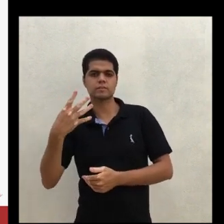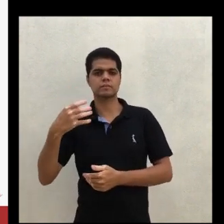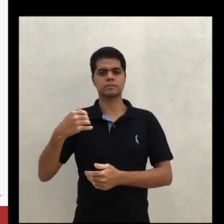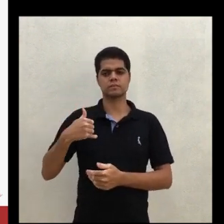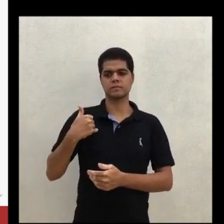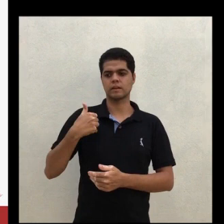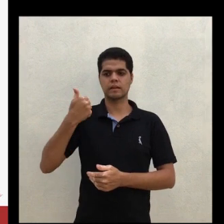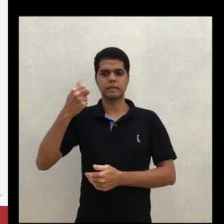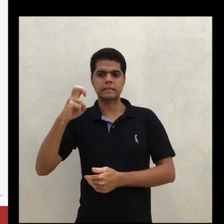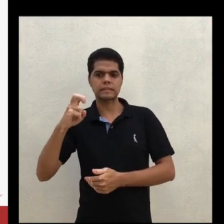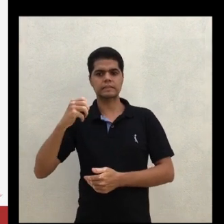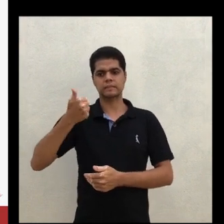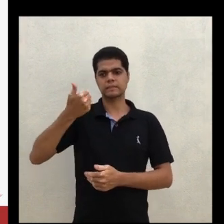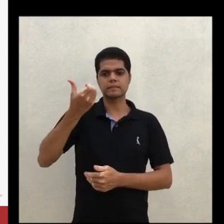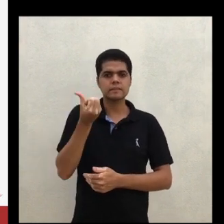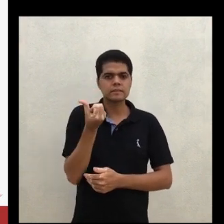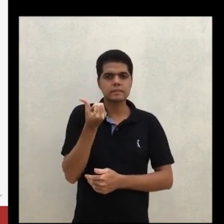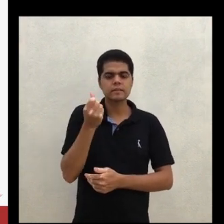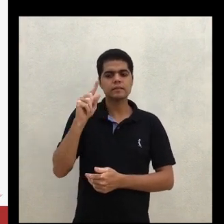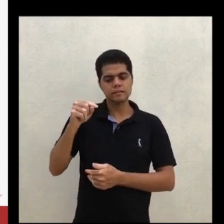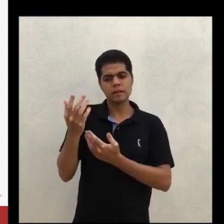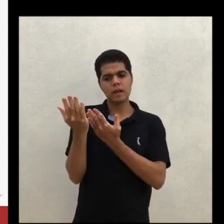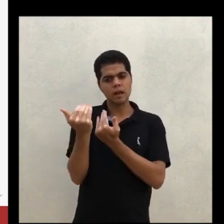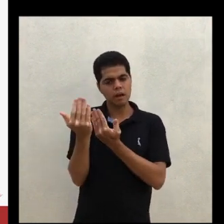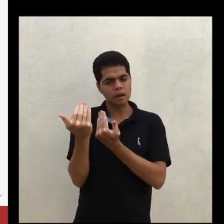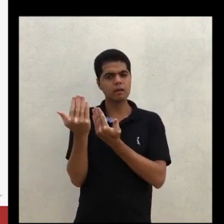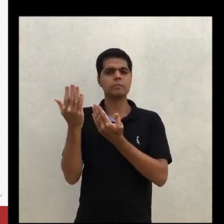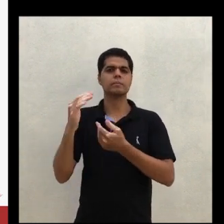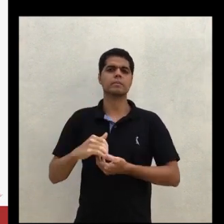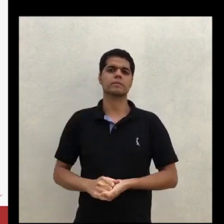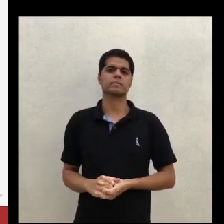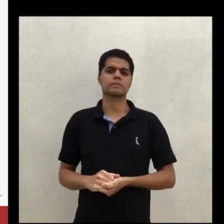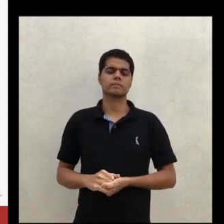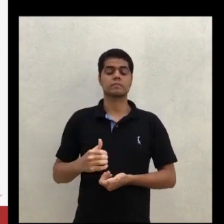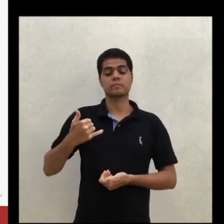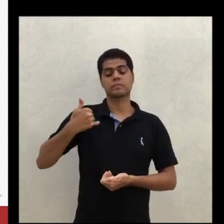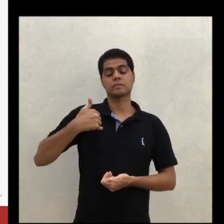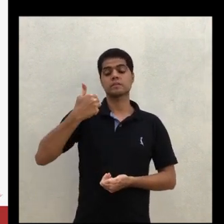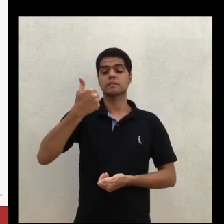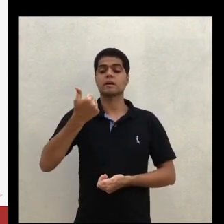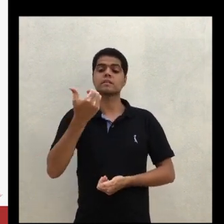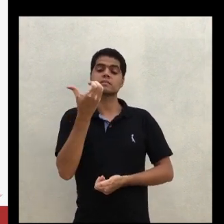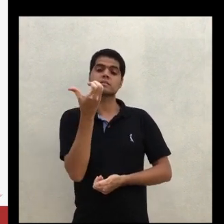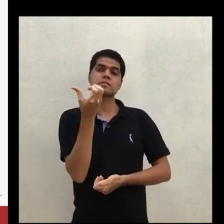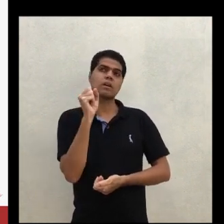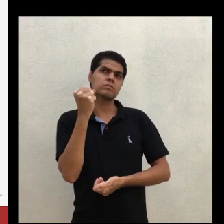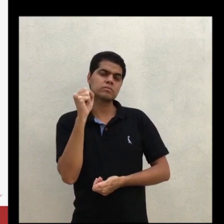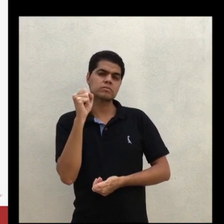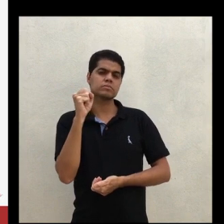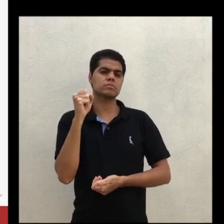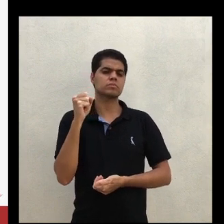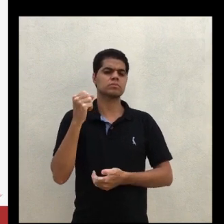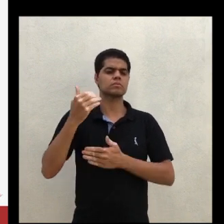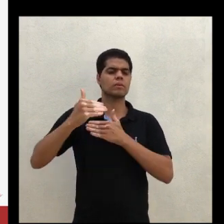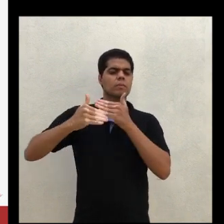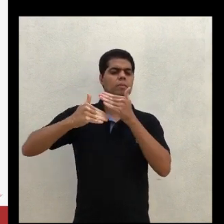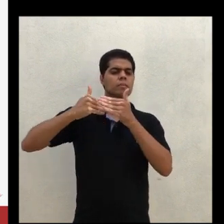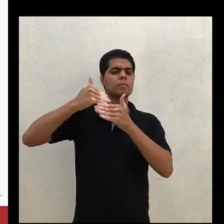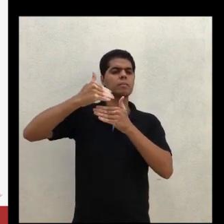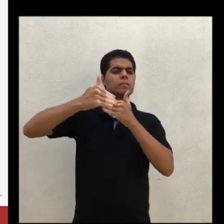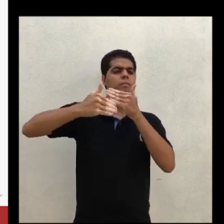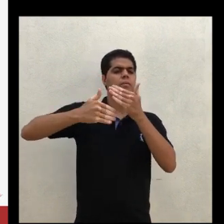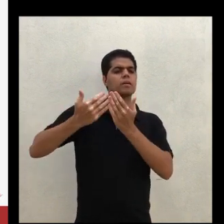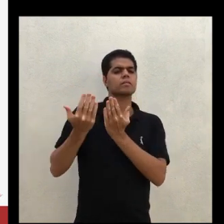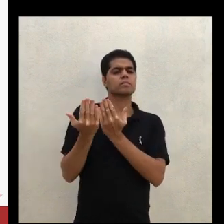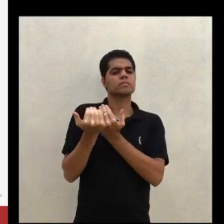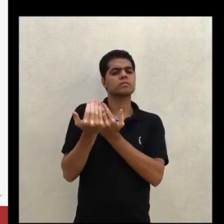Mas aos 18, ela vai deixando gradativamente de ser adolescente e já entra nessa fase aqui de adulto.